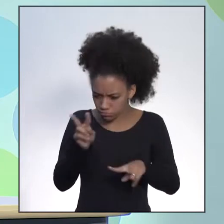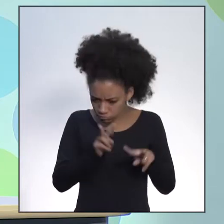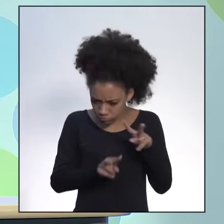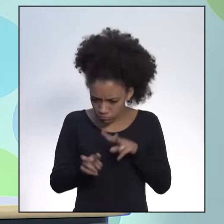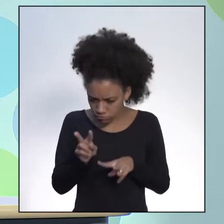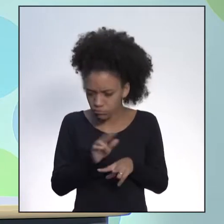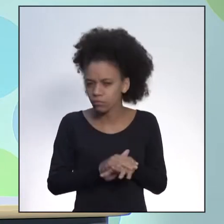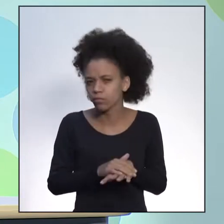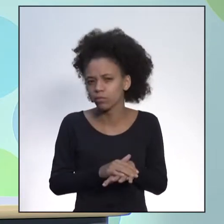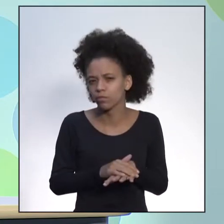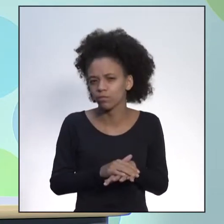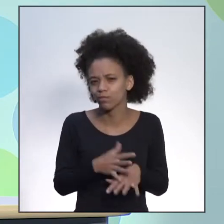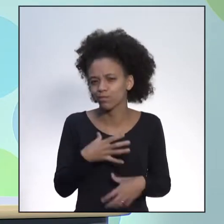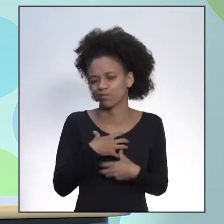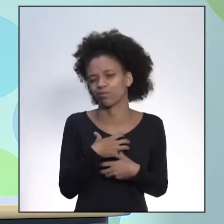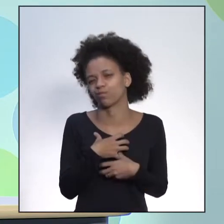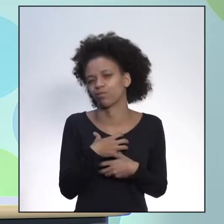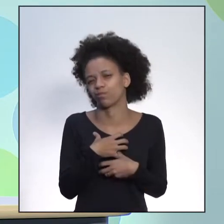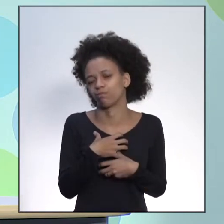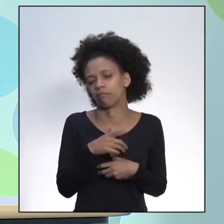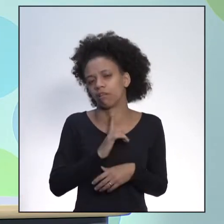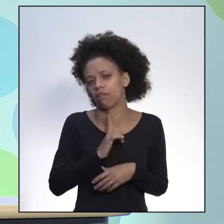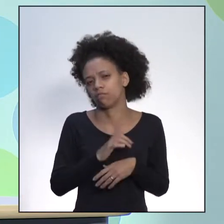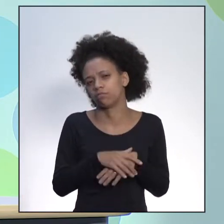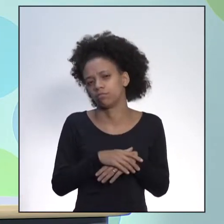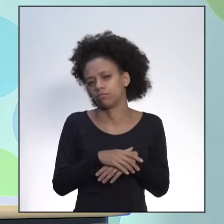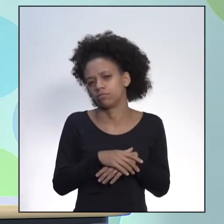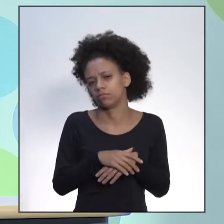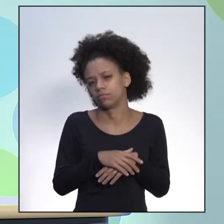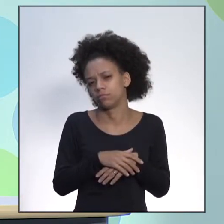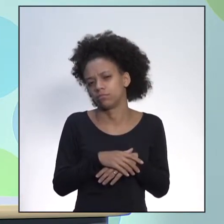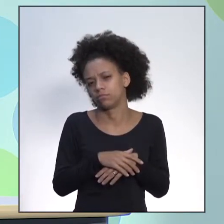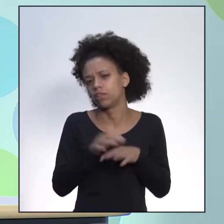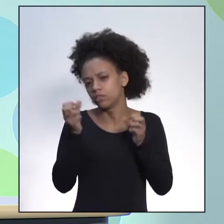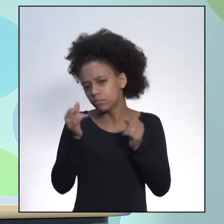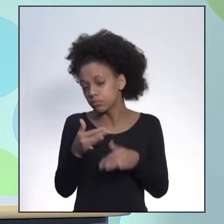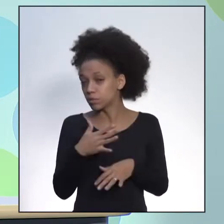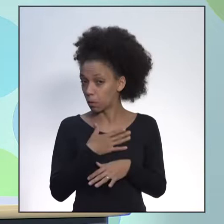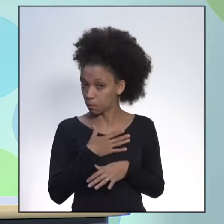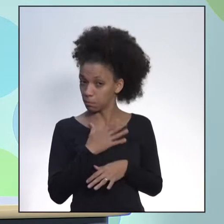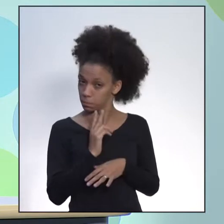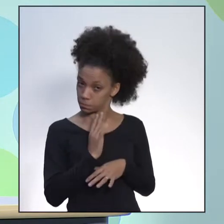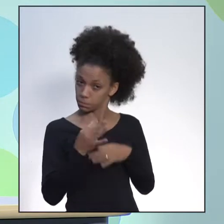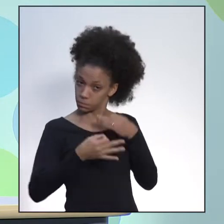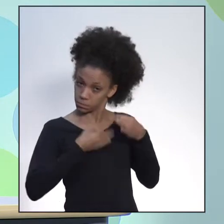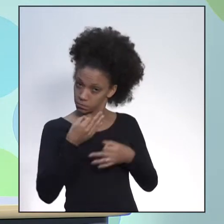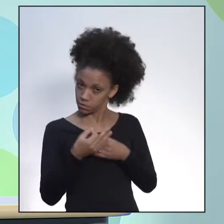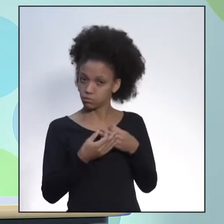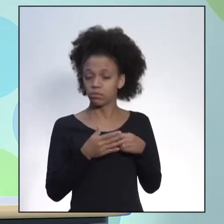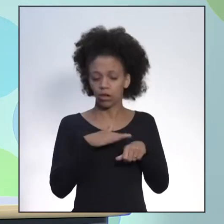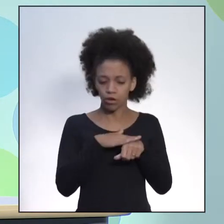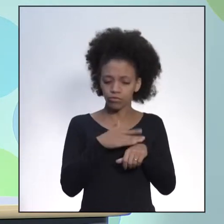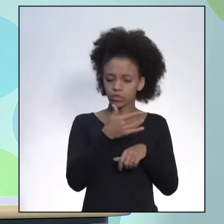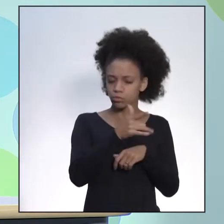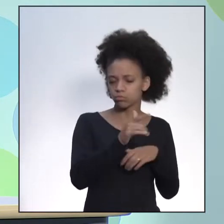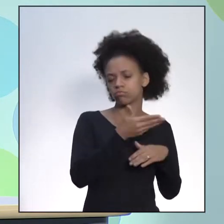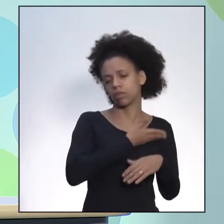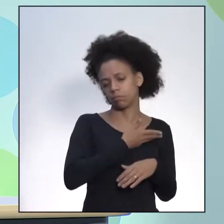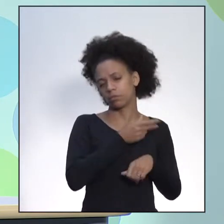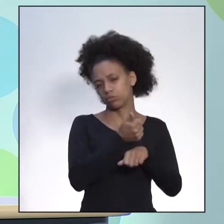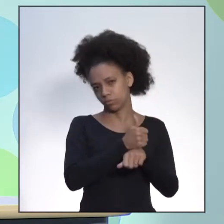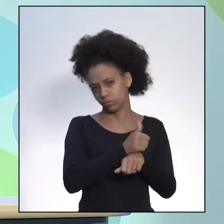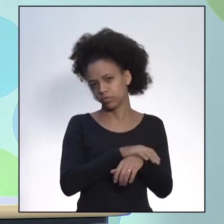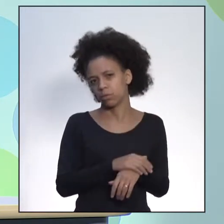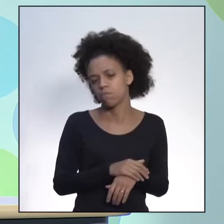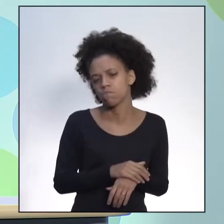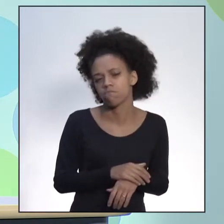isso, a sensação que eu tenho, falando por mim e conversando com os outros colegas também, é